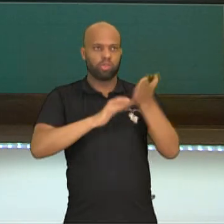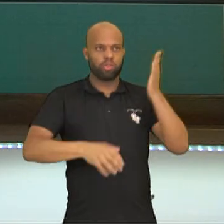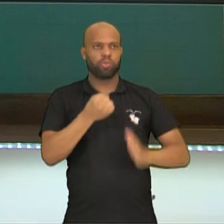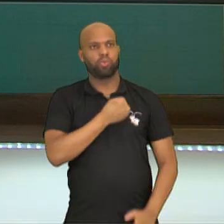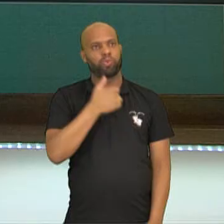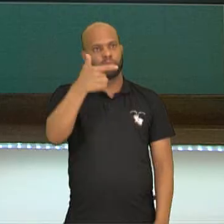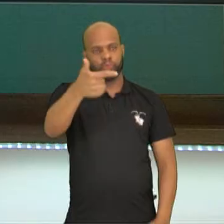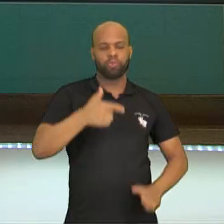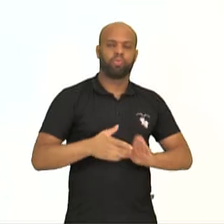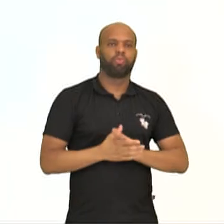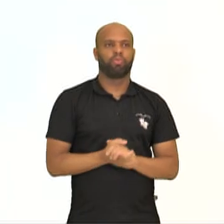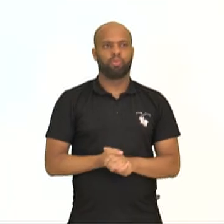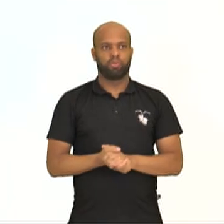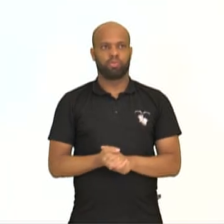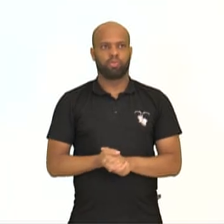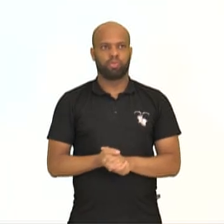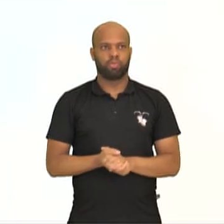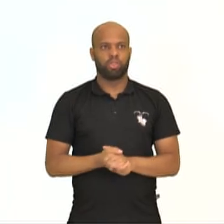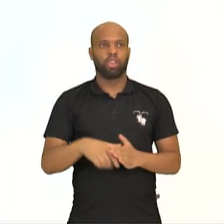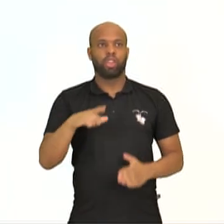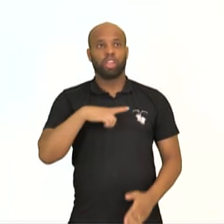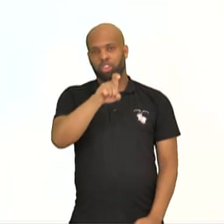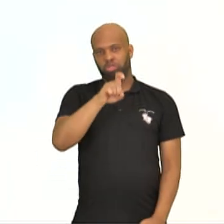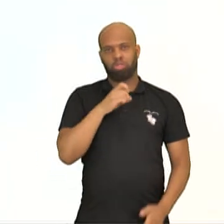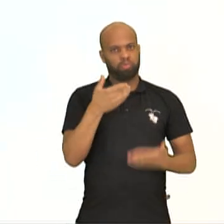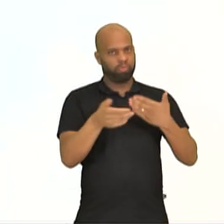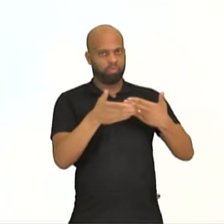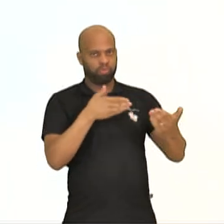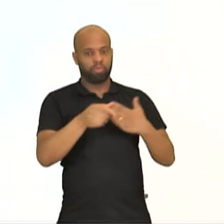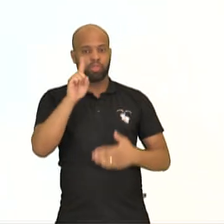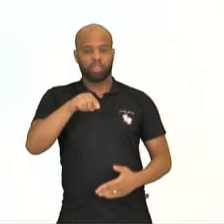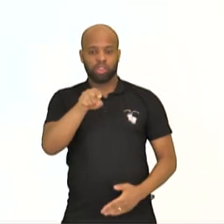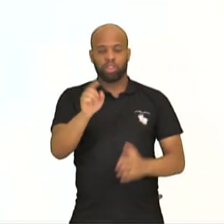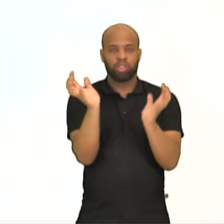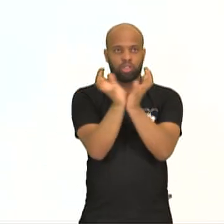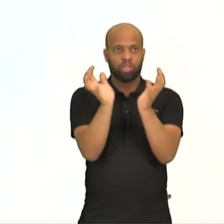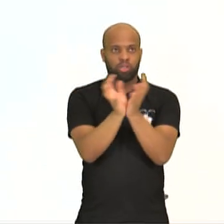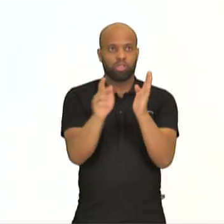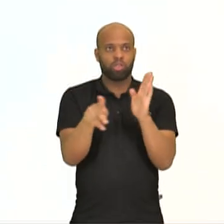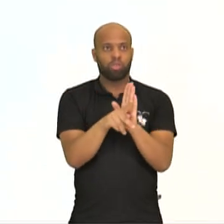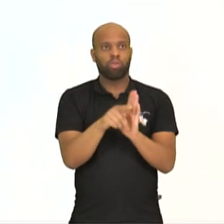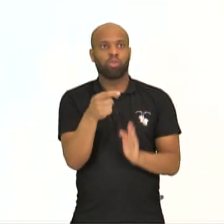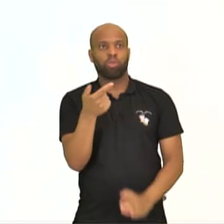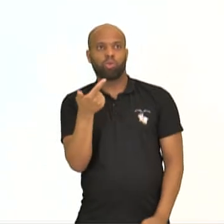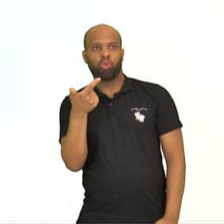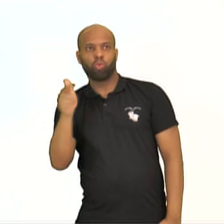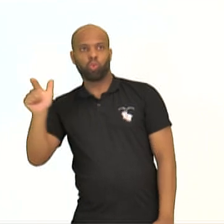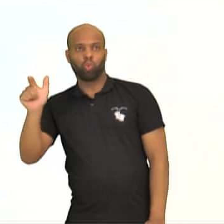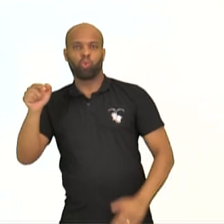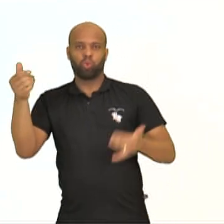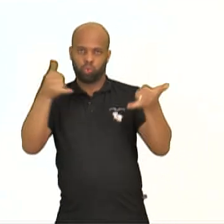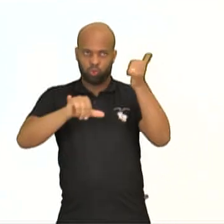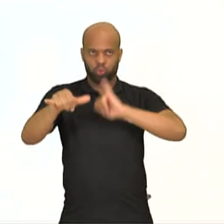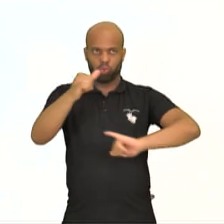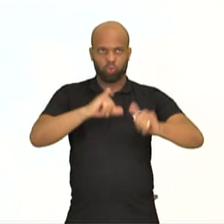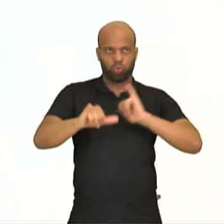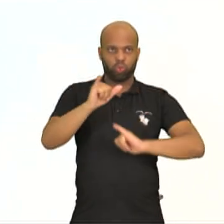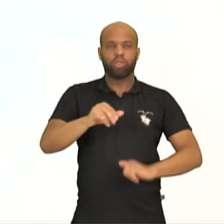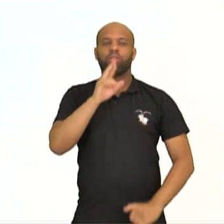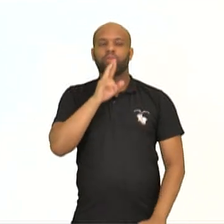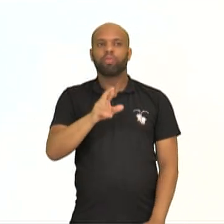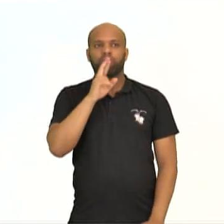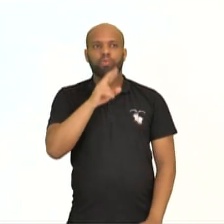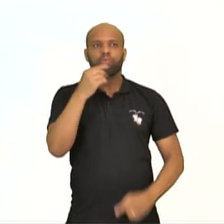Agora vamos fazer a atividade 2. O elemento X é isótopo do e isótono do outro elemento.